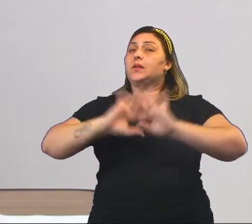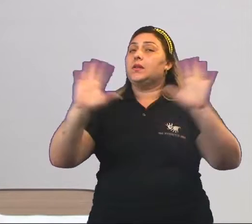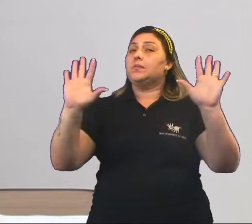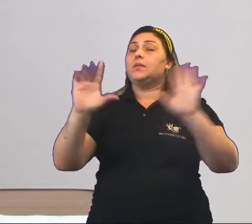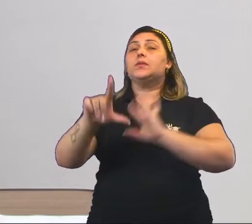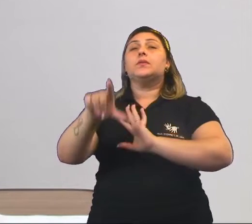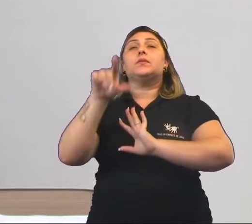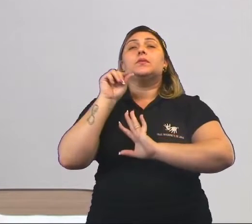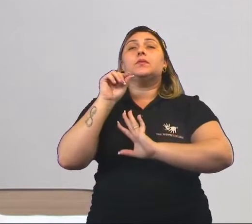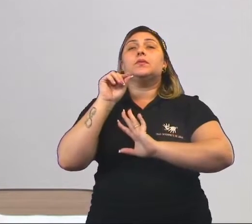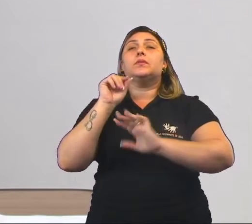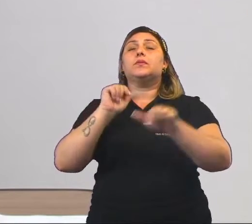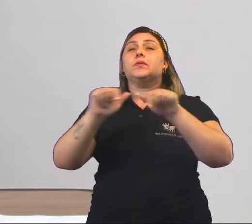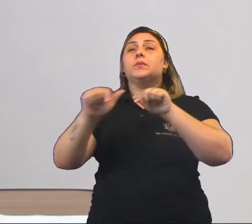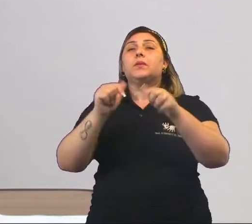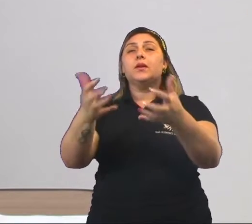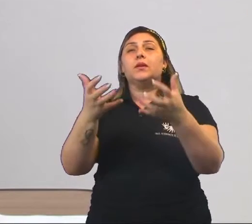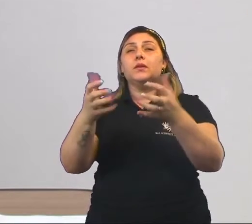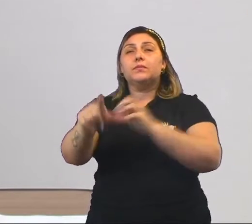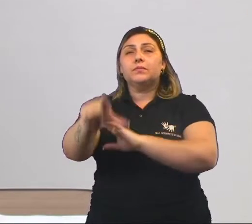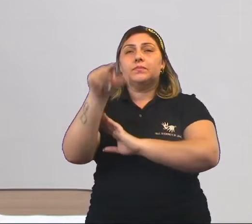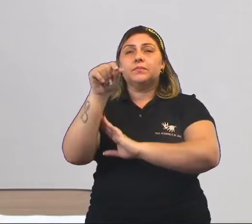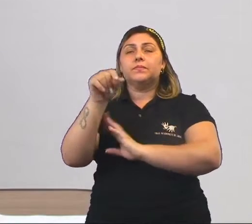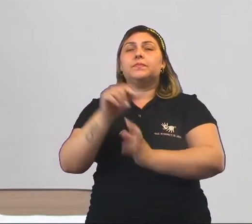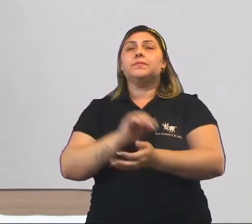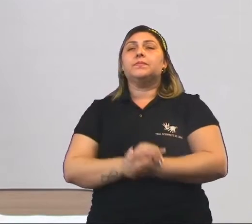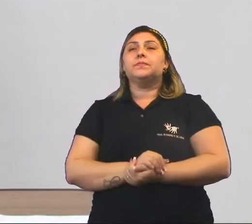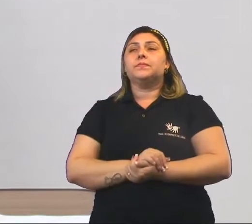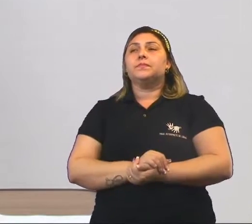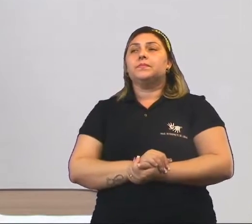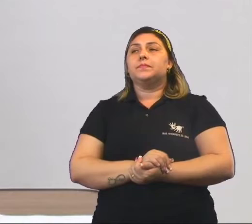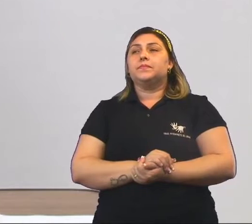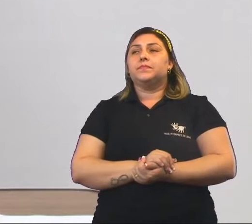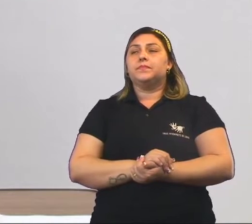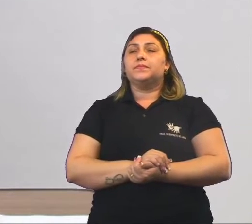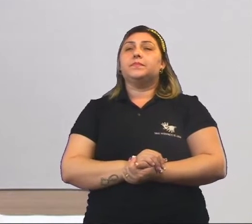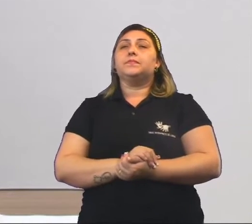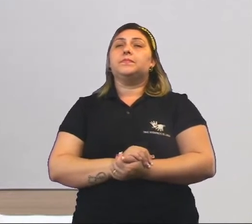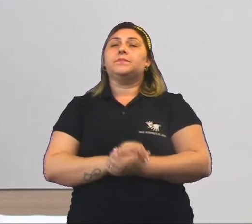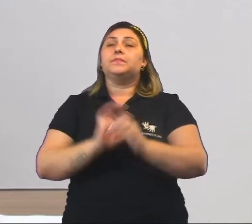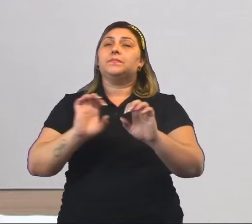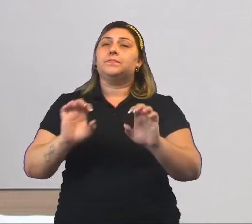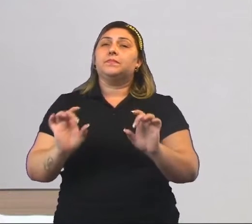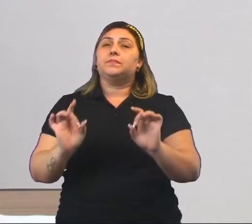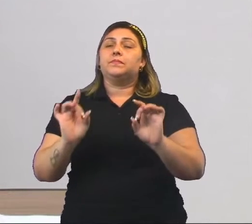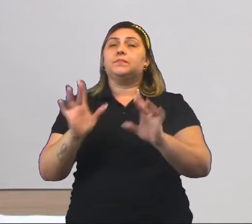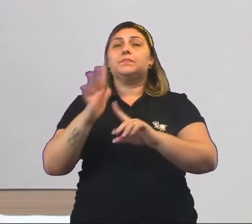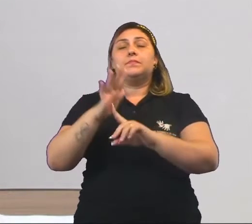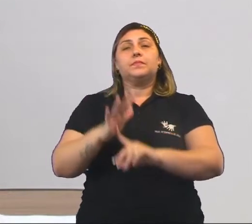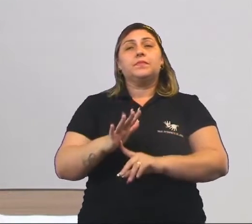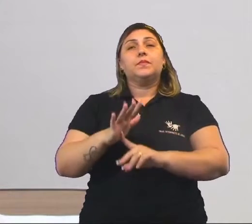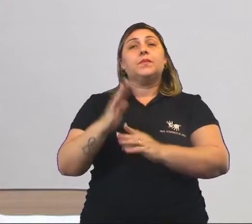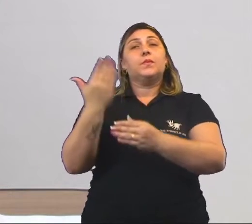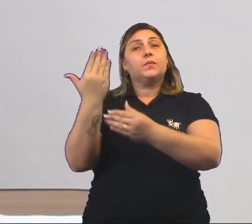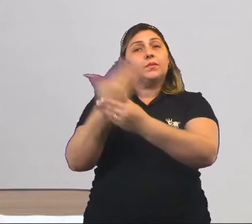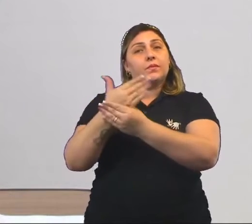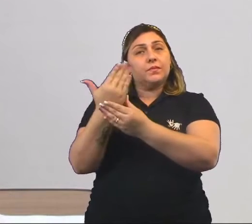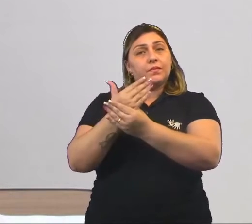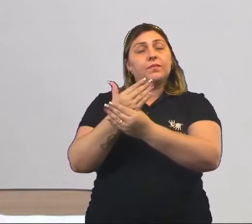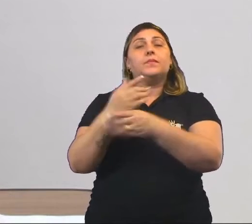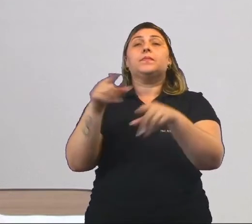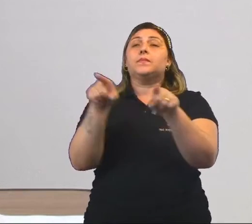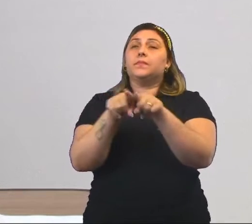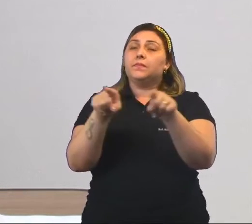liberdade para exercer a atividade que ela escolheu. Tá? Aí tem vários exemplos, como feirante, os taxistas,